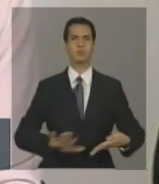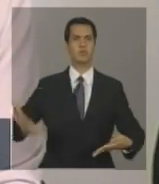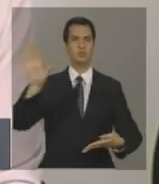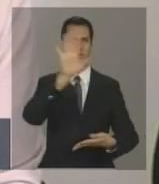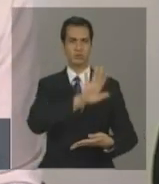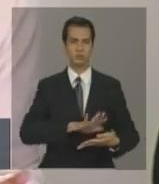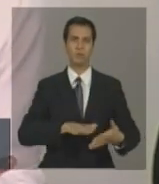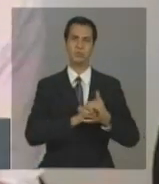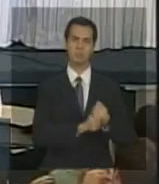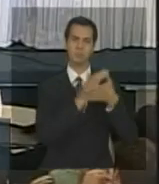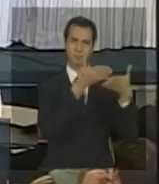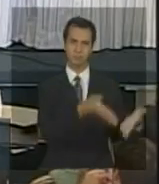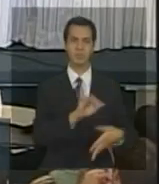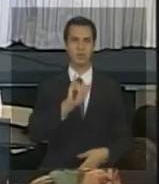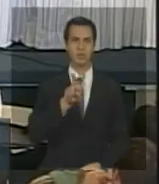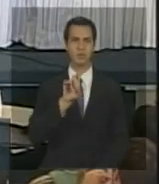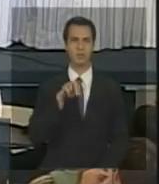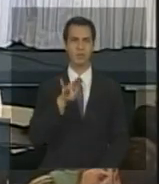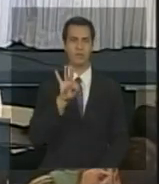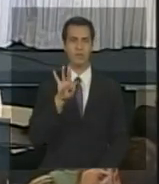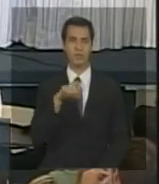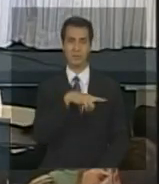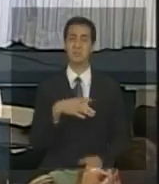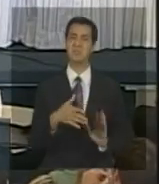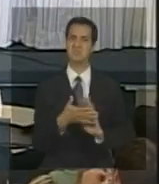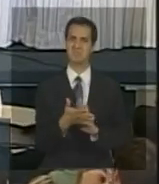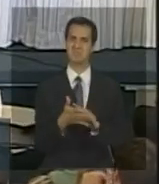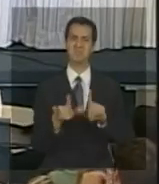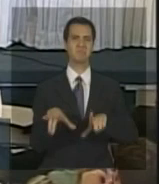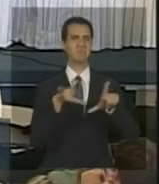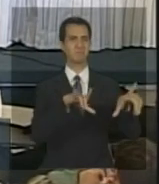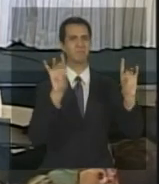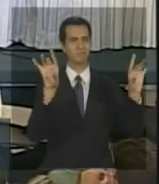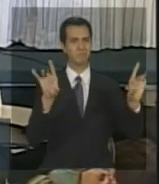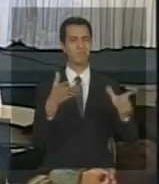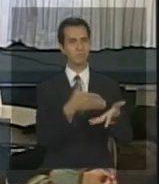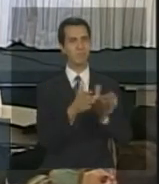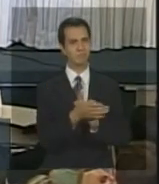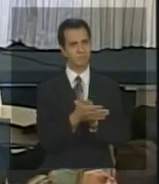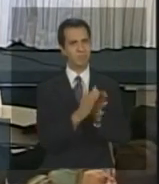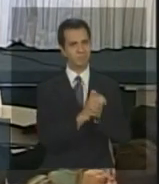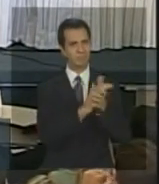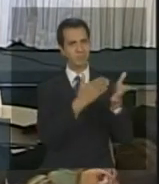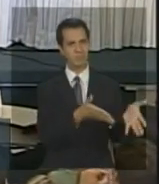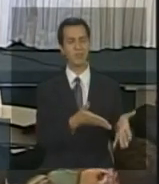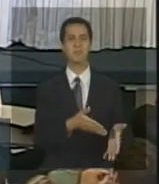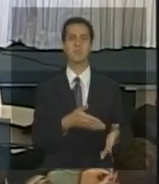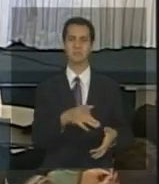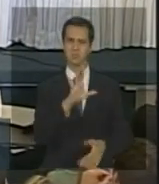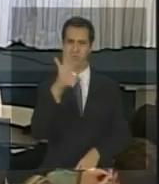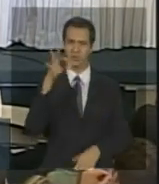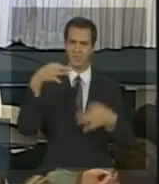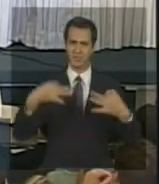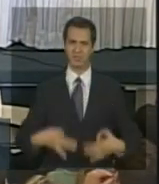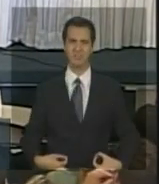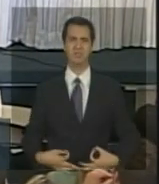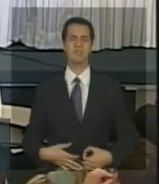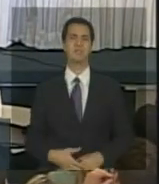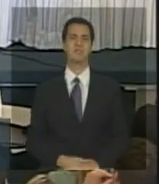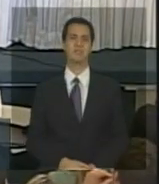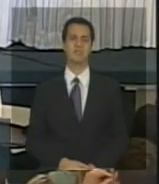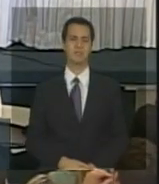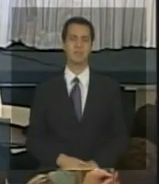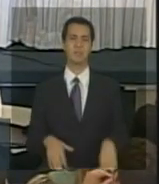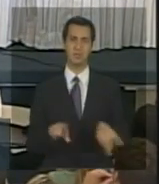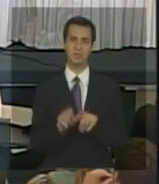a Ivanete Perácia, que recebeu aqui a homenagem. Parabéns, é merecido também a escolha. E do